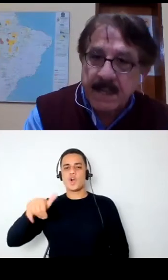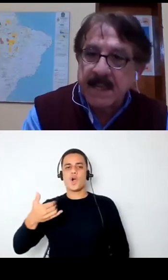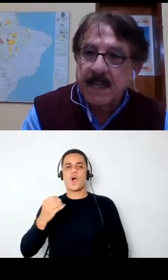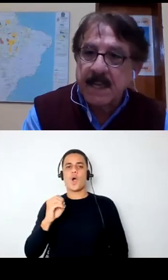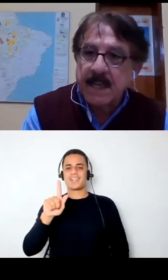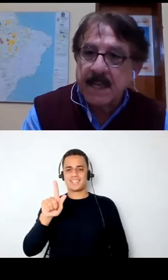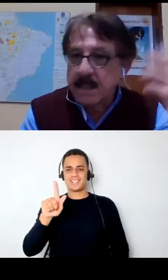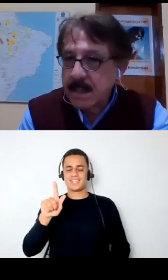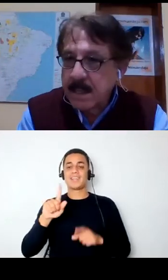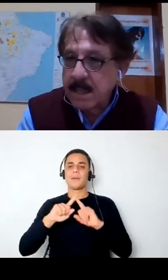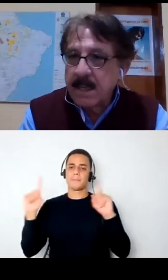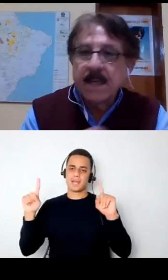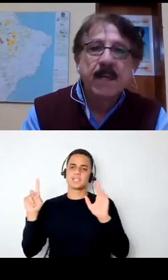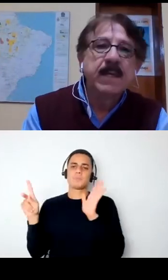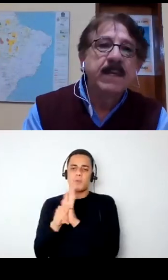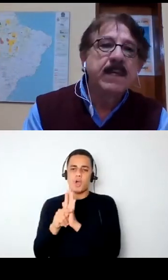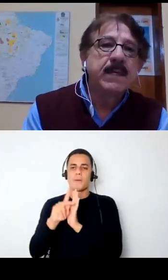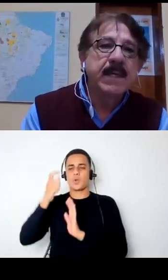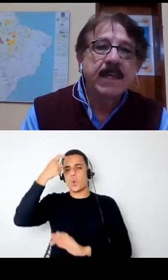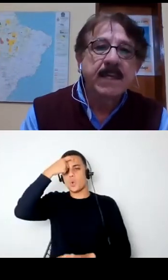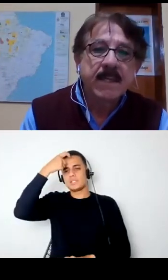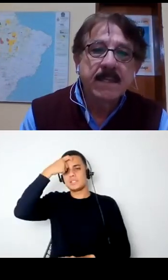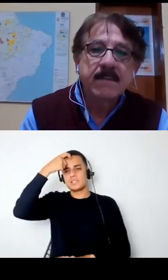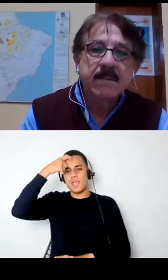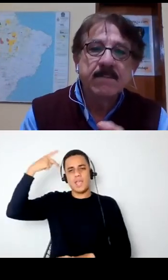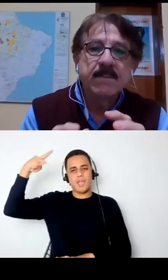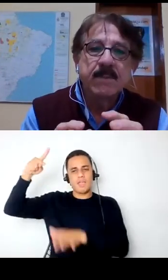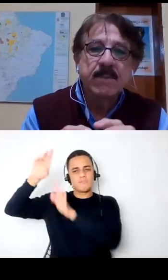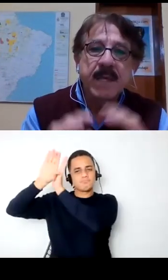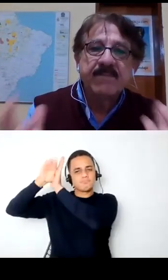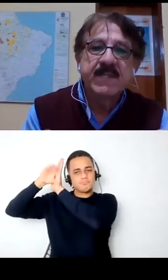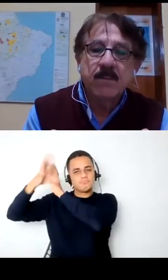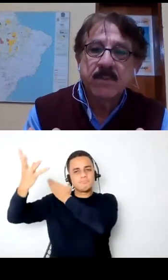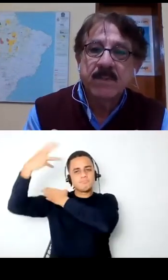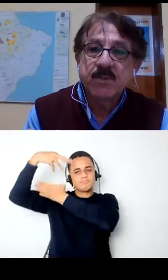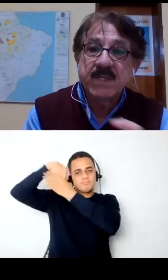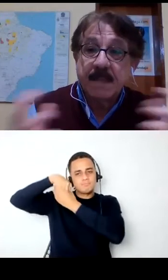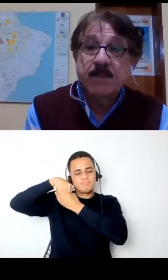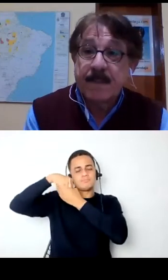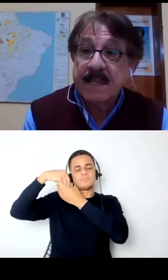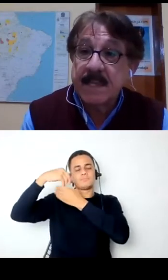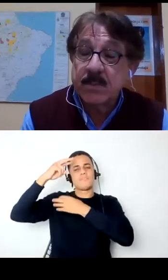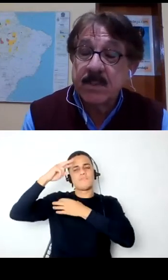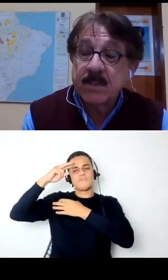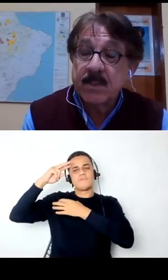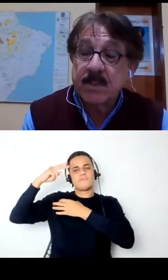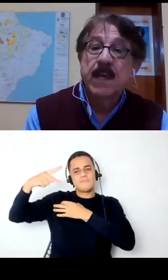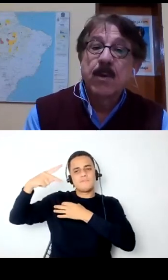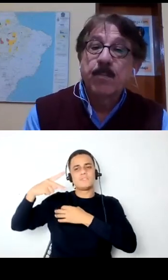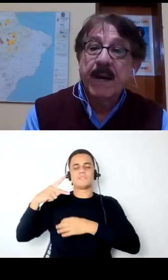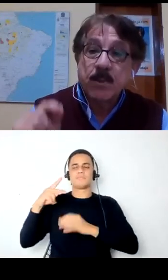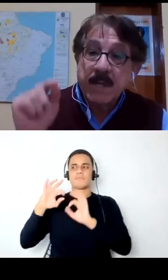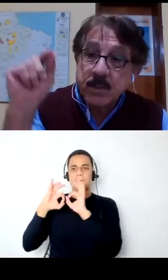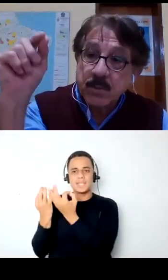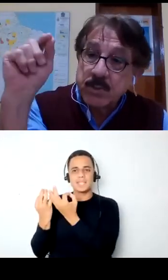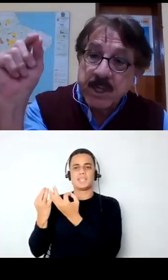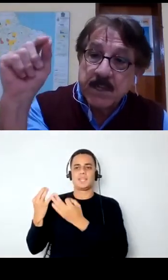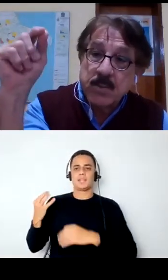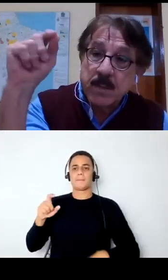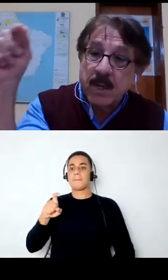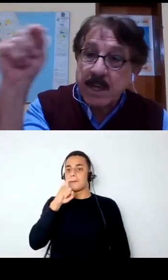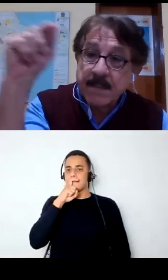é a forma imperativa do Guarani, emoendu, ele vai acender um fogo, você vai ver um fogo aceso, como seria a mesma coisa você dizer para ele em